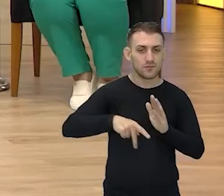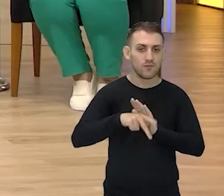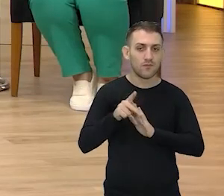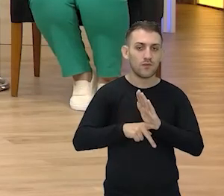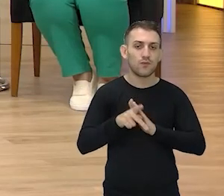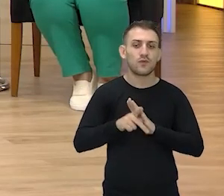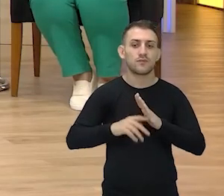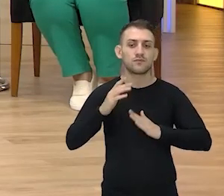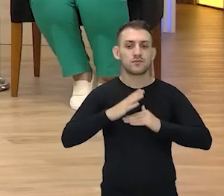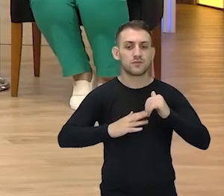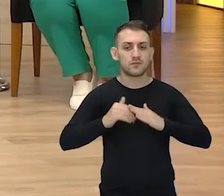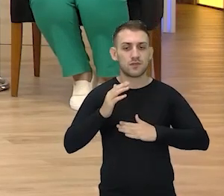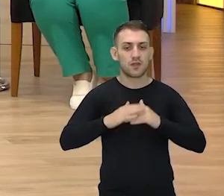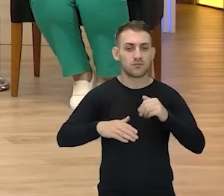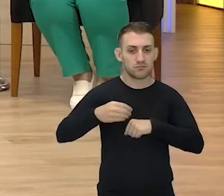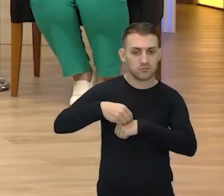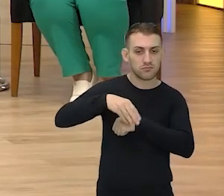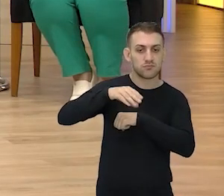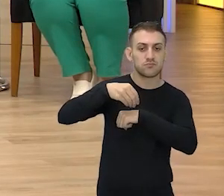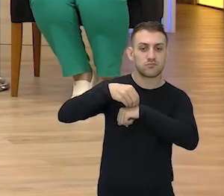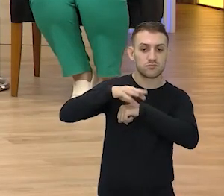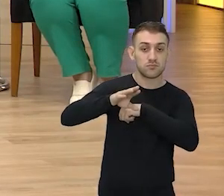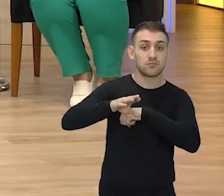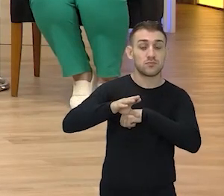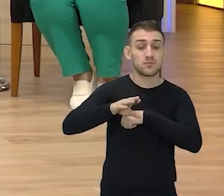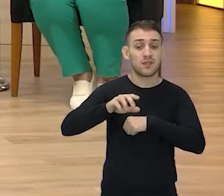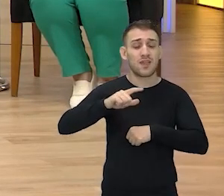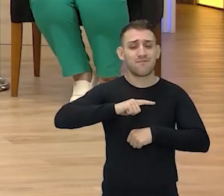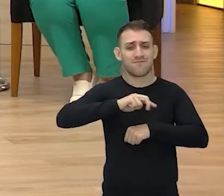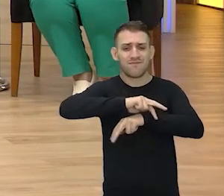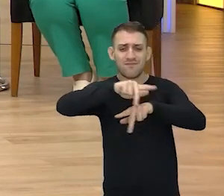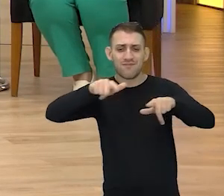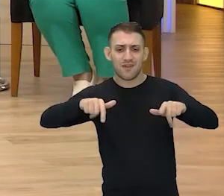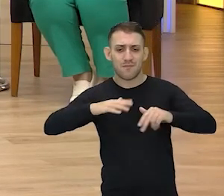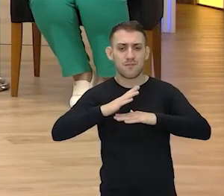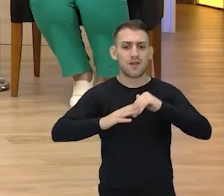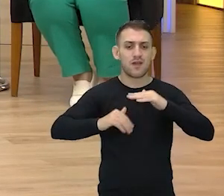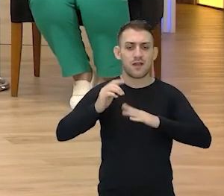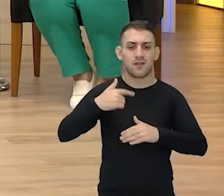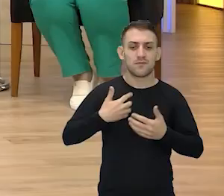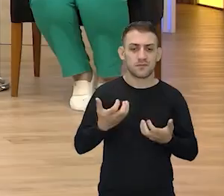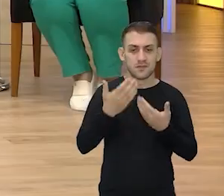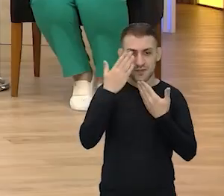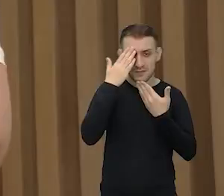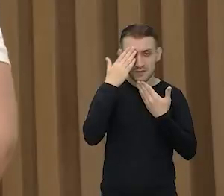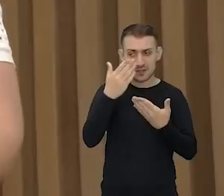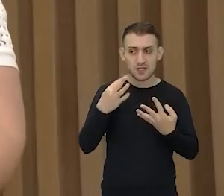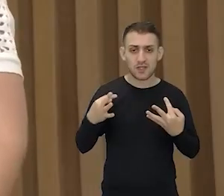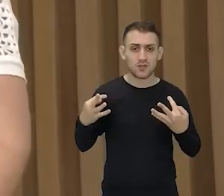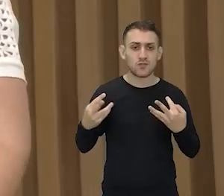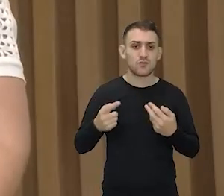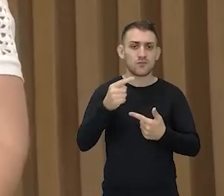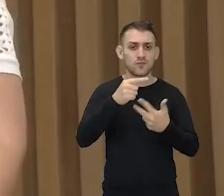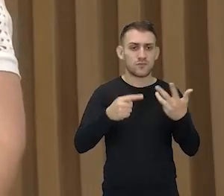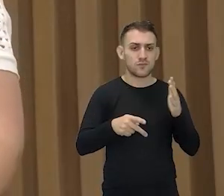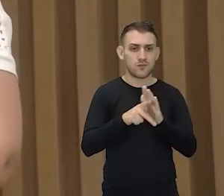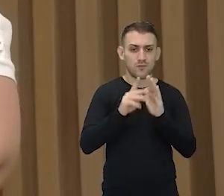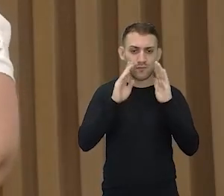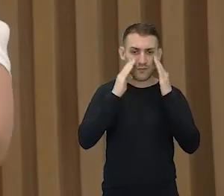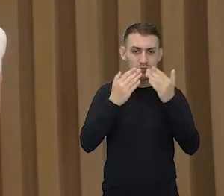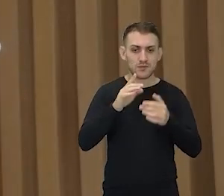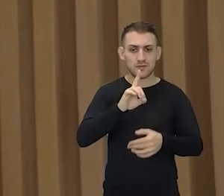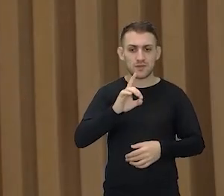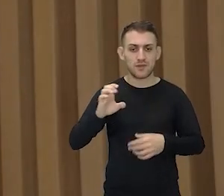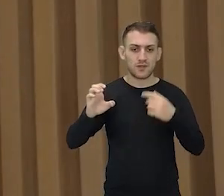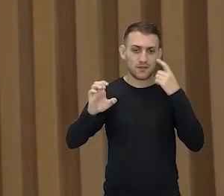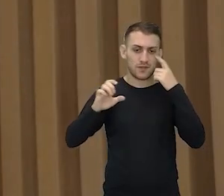né, de práticas inspiradoras. E foram muitas práticas, eu quero agradecer a todos os pontos focais de todas as DEs, a